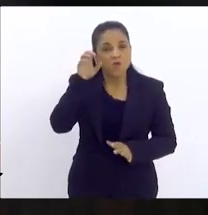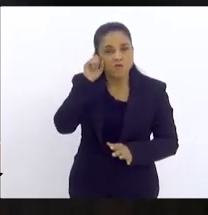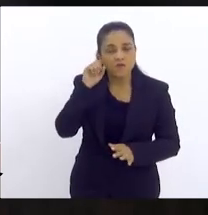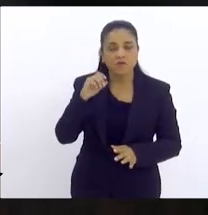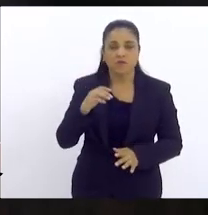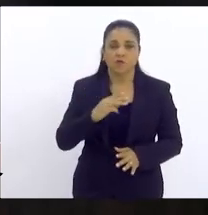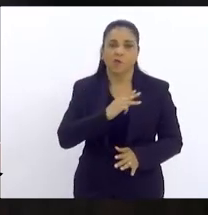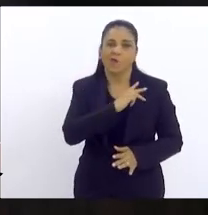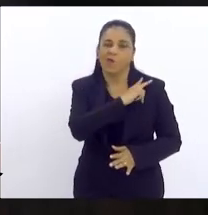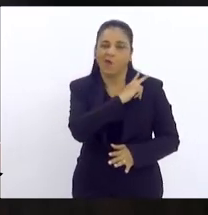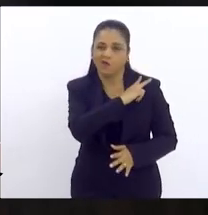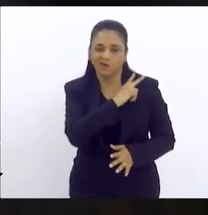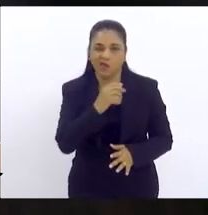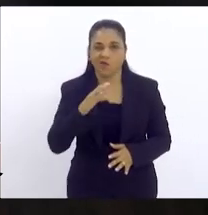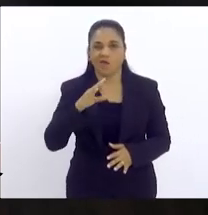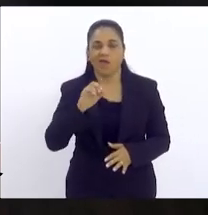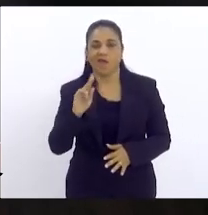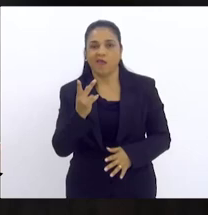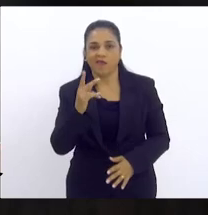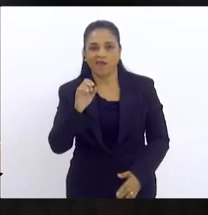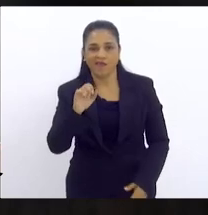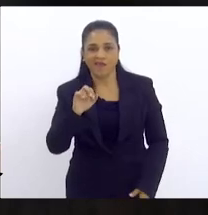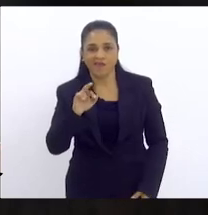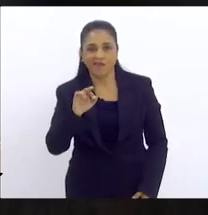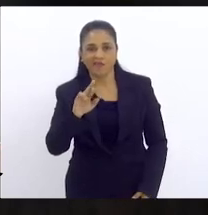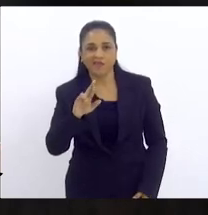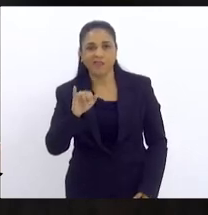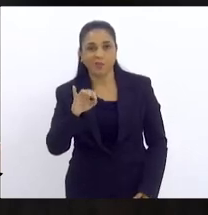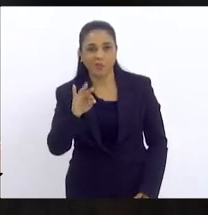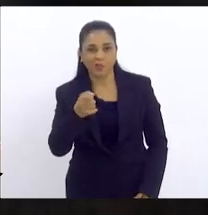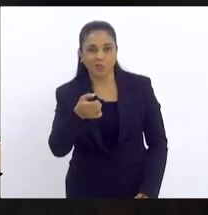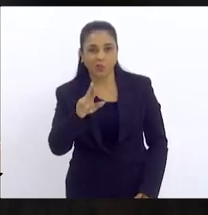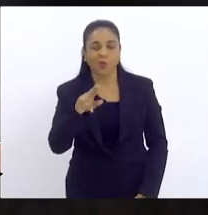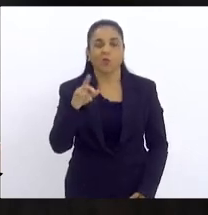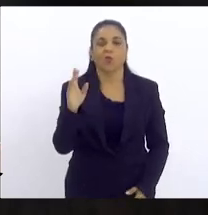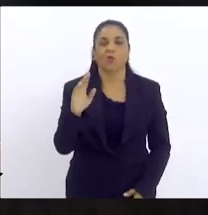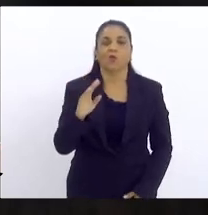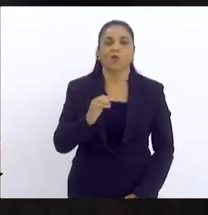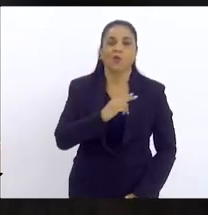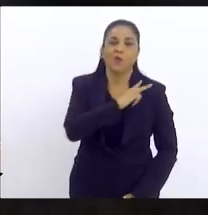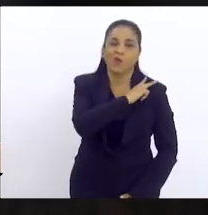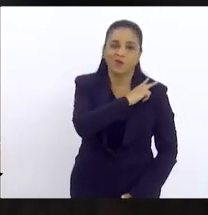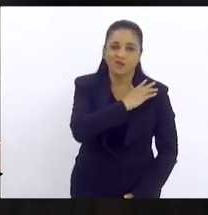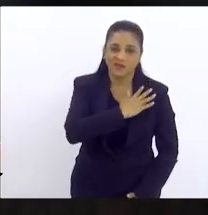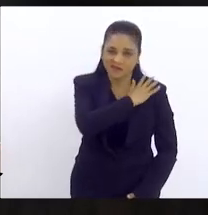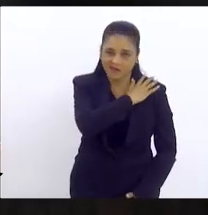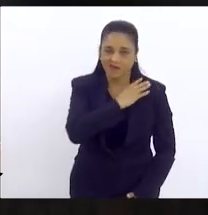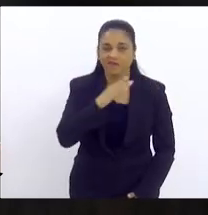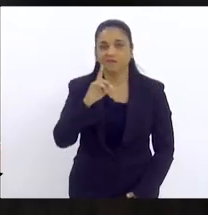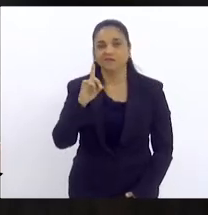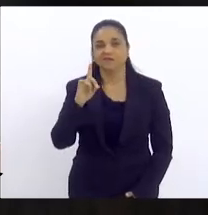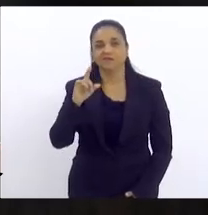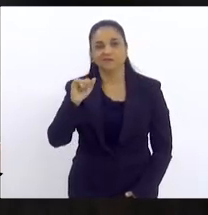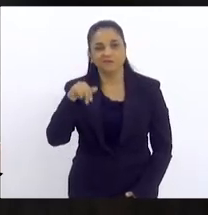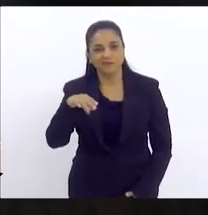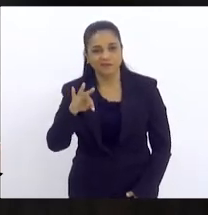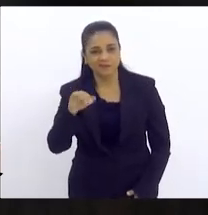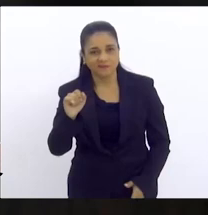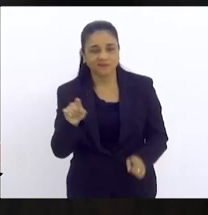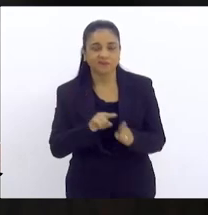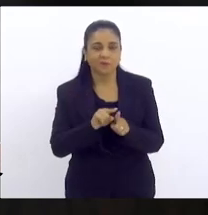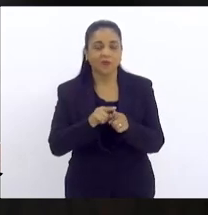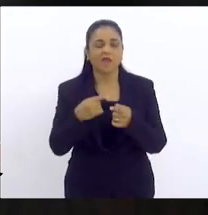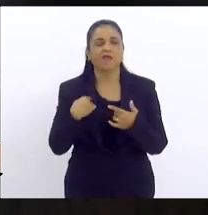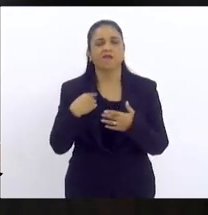Heitor Coronel Dantas e os delegados de cada região para que o senhores pudesse estar colocando Quais são as necessidades